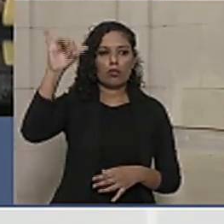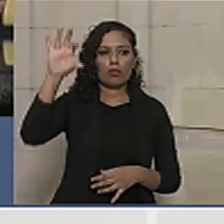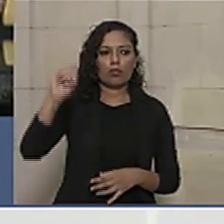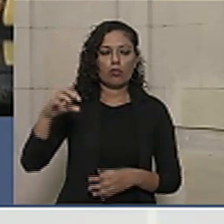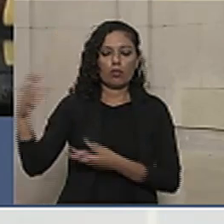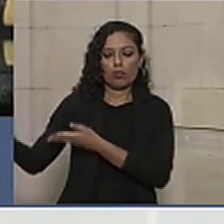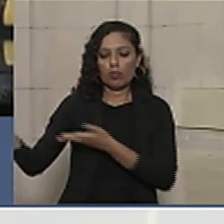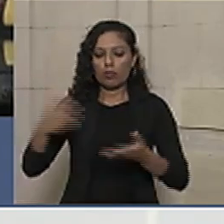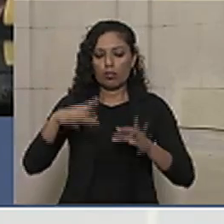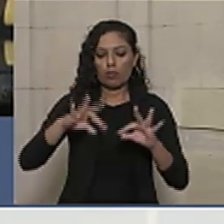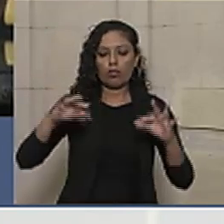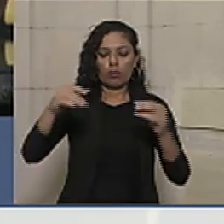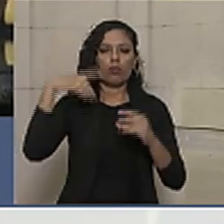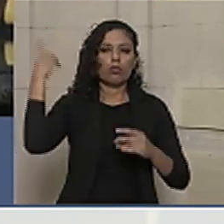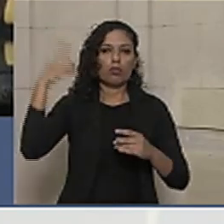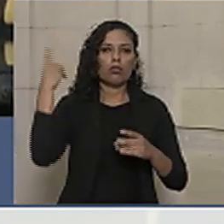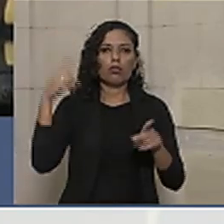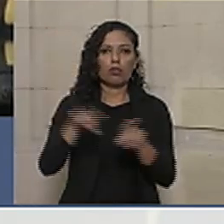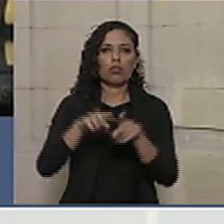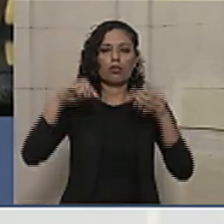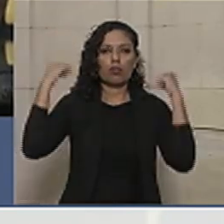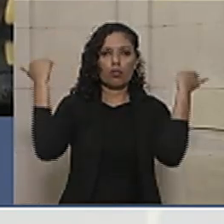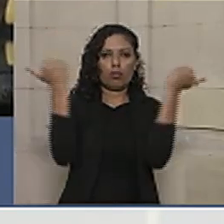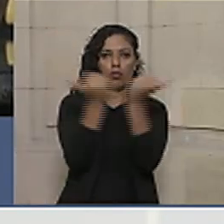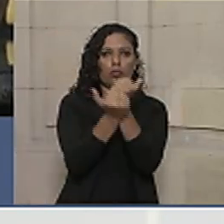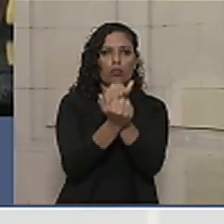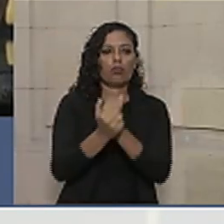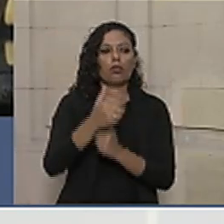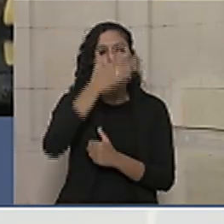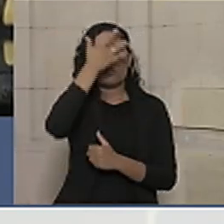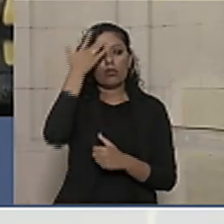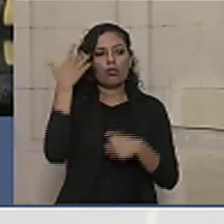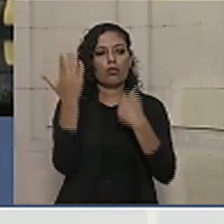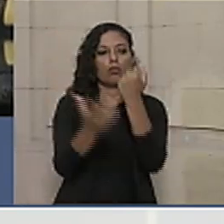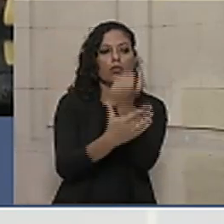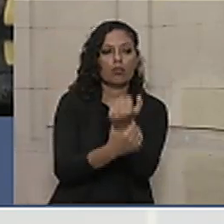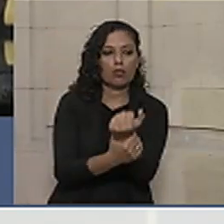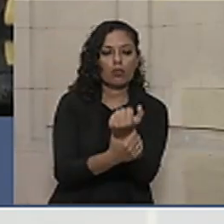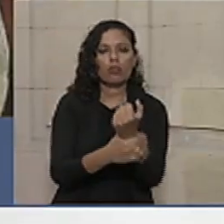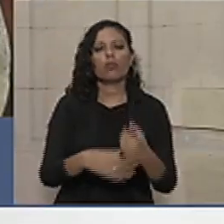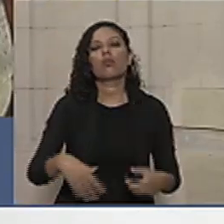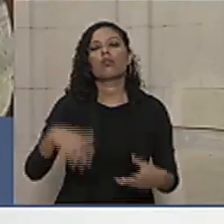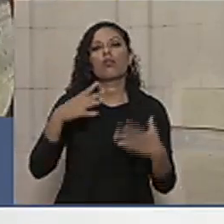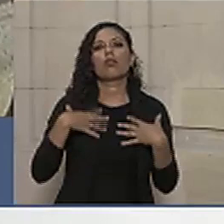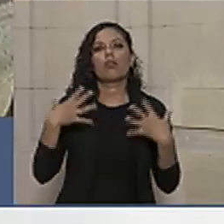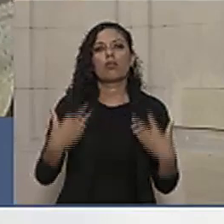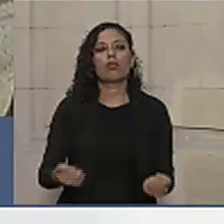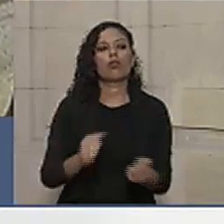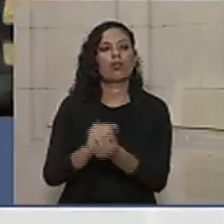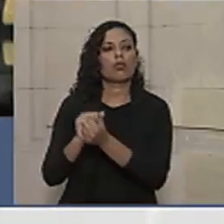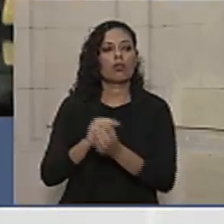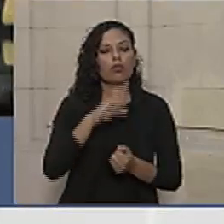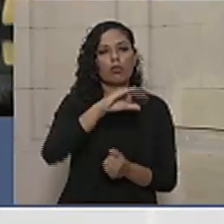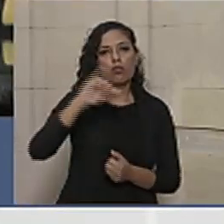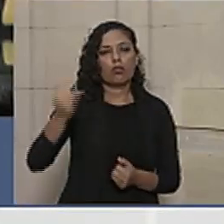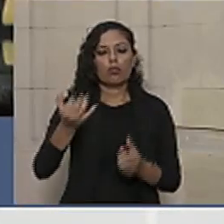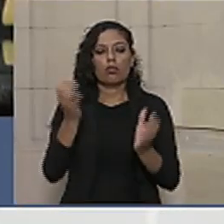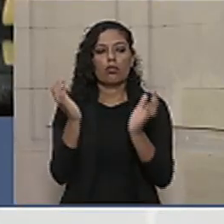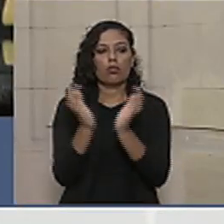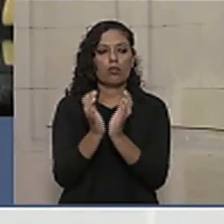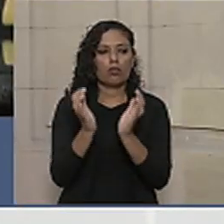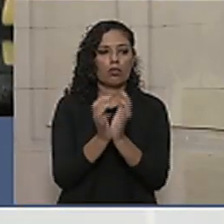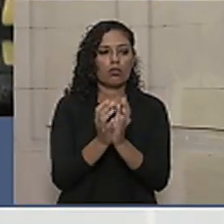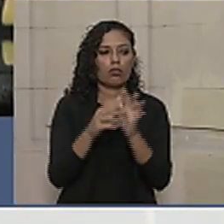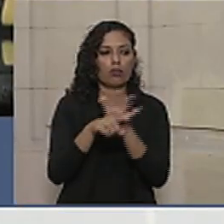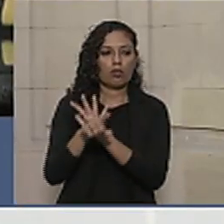os deputados e assessores. Segurança. Senhor presidente, acompanha o parecer da CCJ. Pela Comissão de Orçamento,